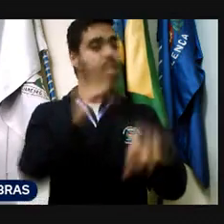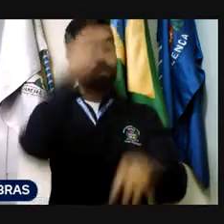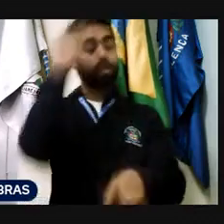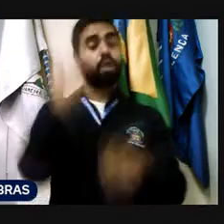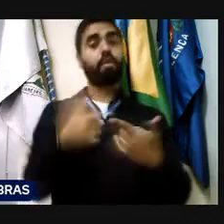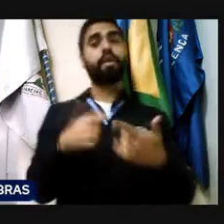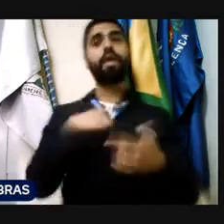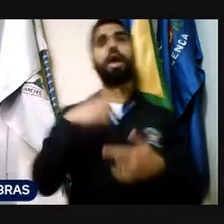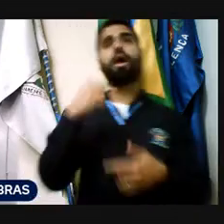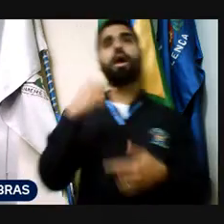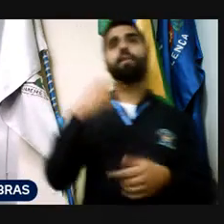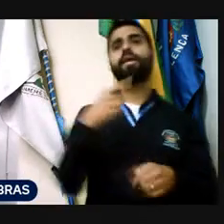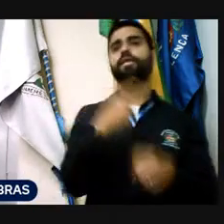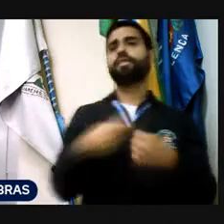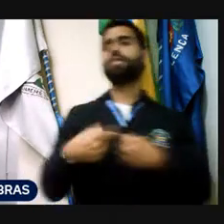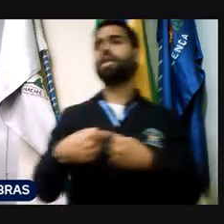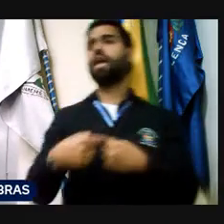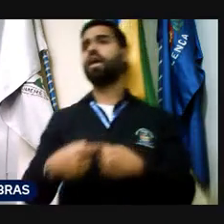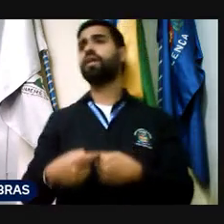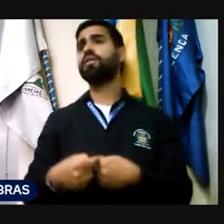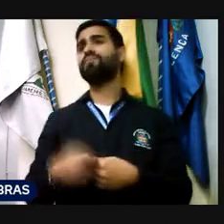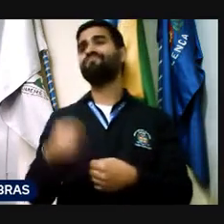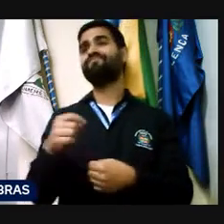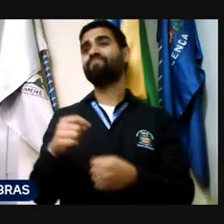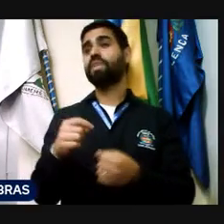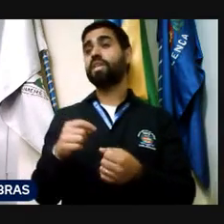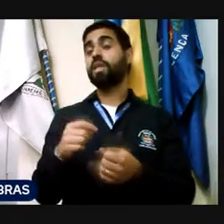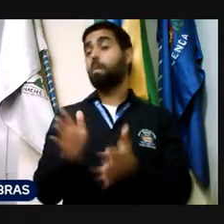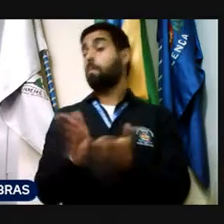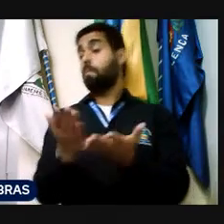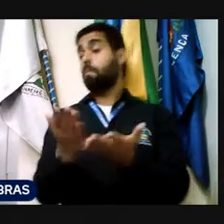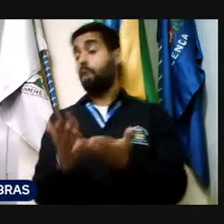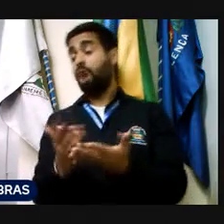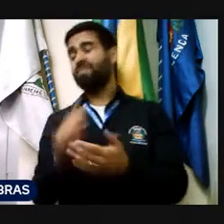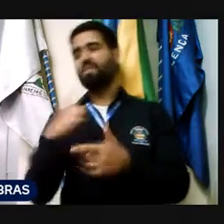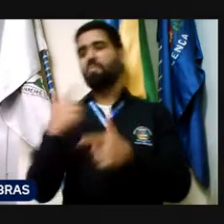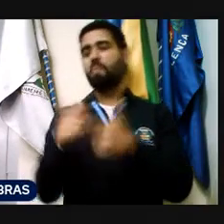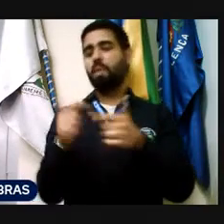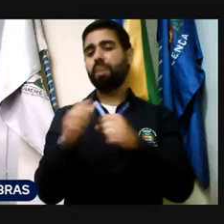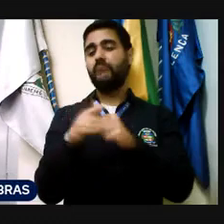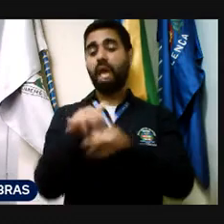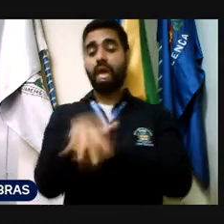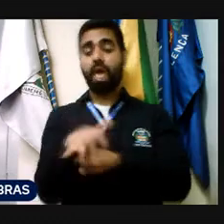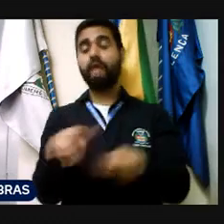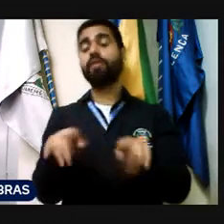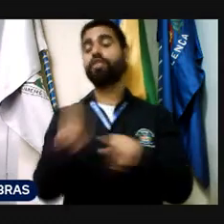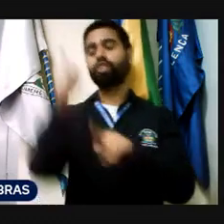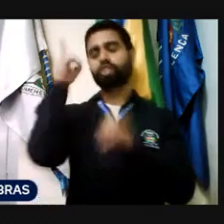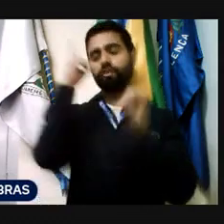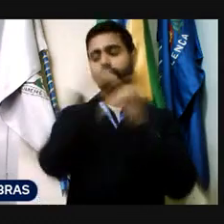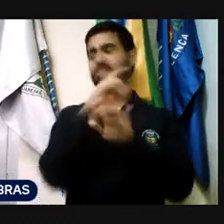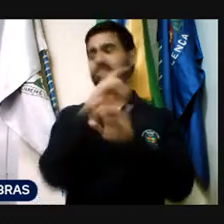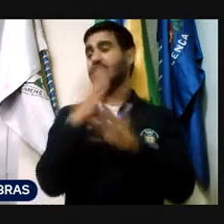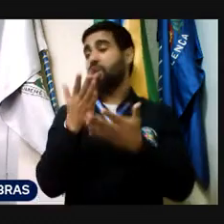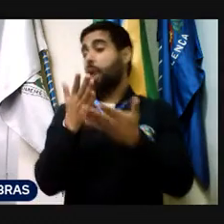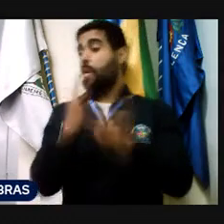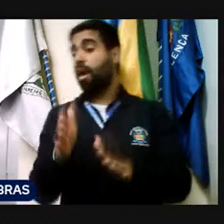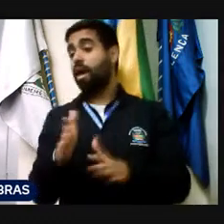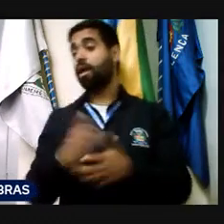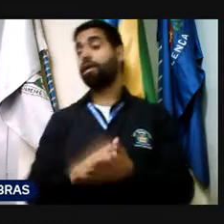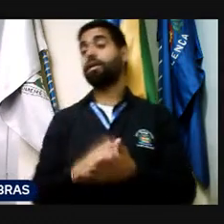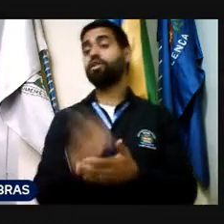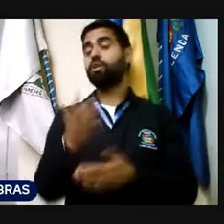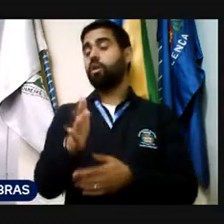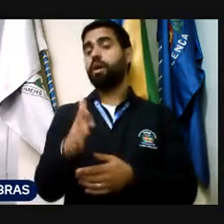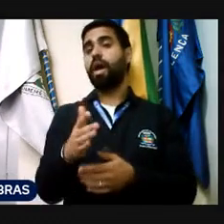numa cidade que não de muito recurso, saindo de uma pandemia difícil. A gente não quer quebrar as